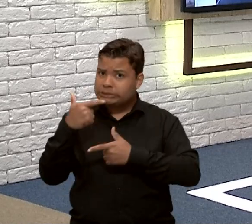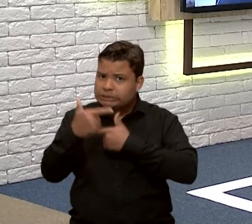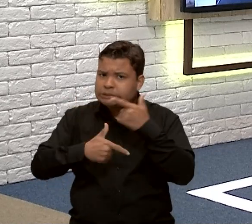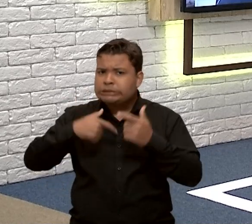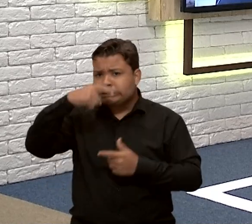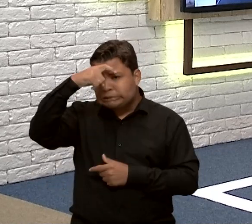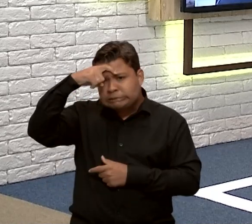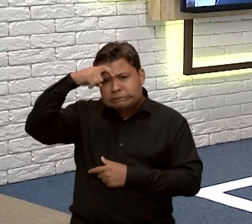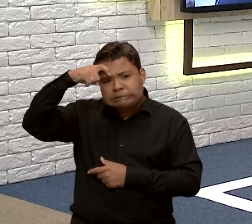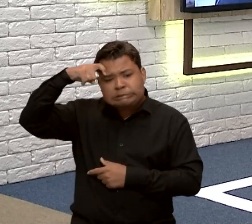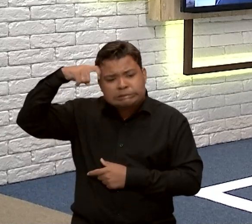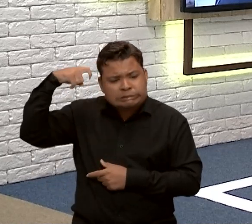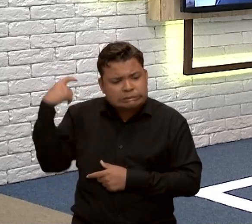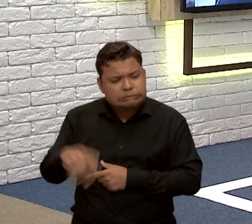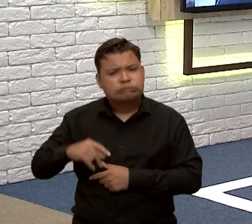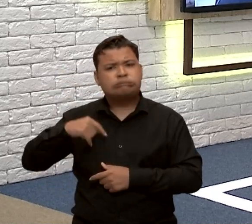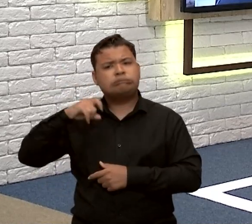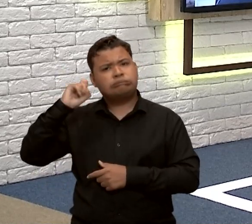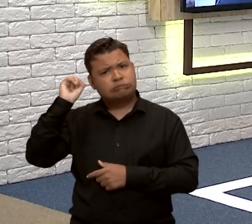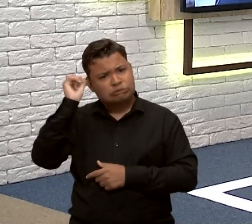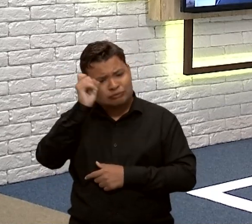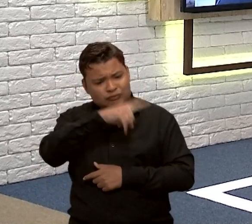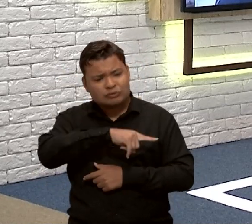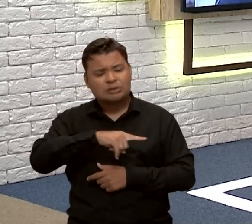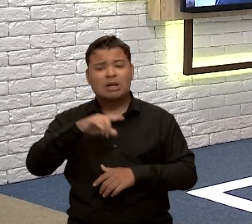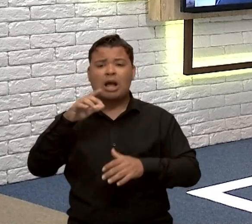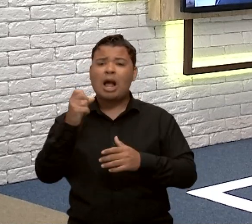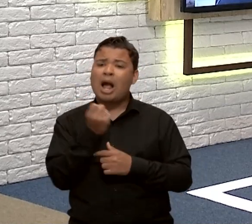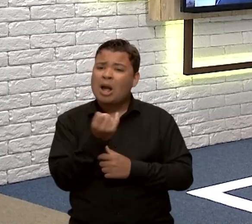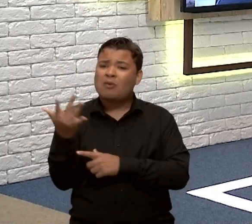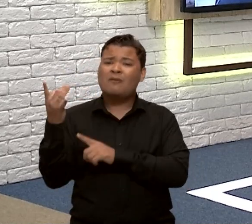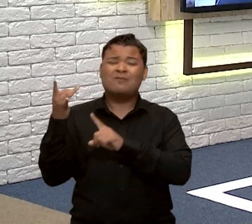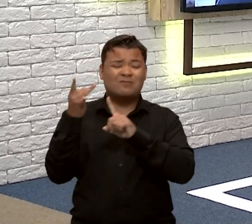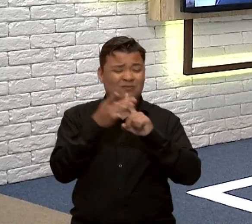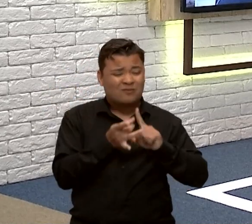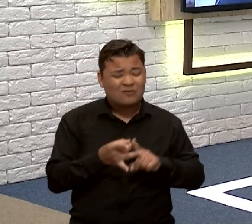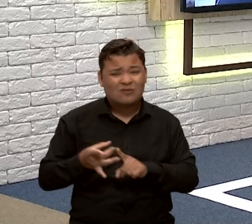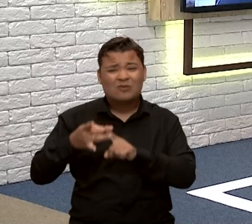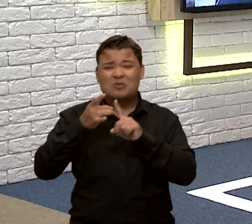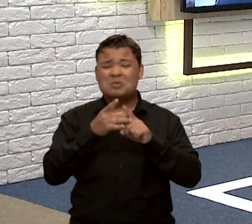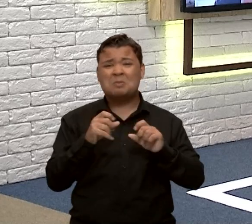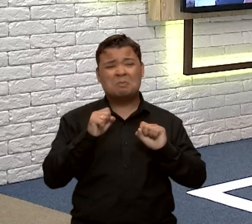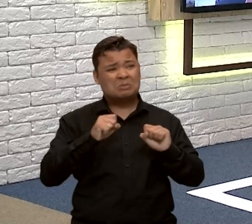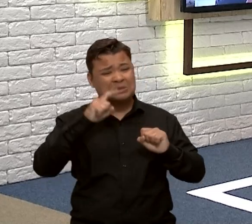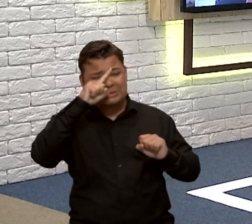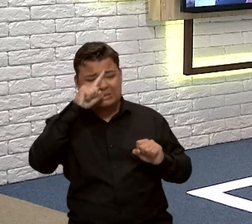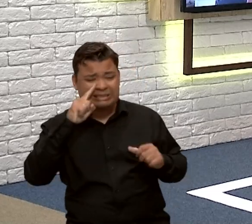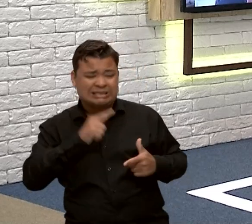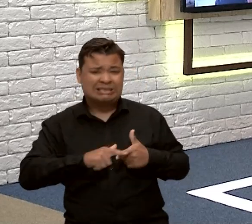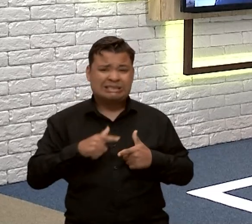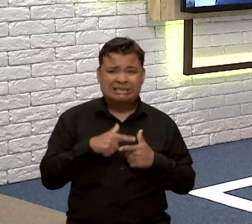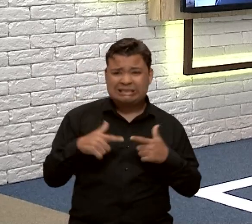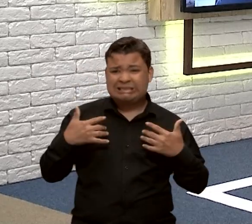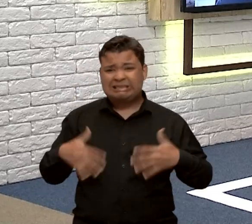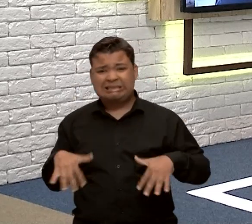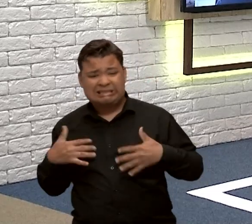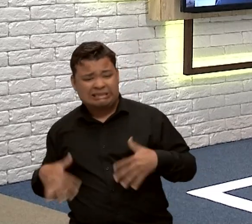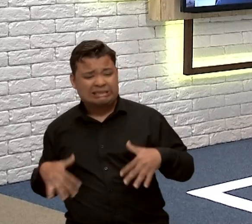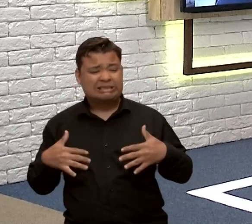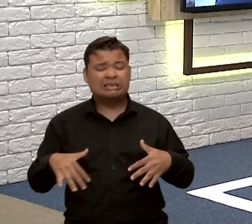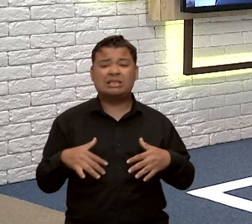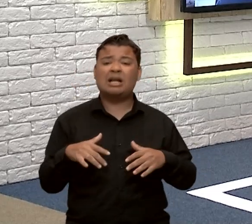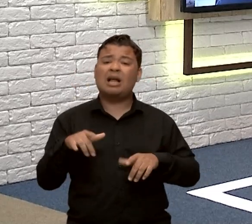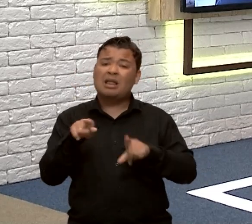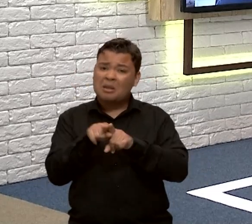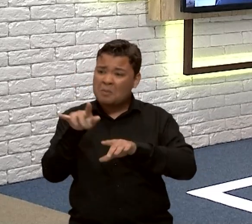difíceis, muitas vezes com condições vulneráveis, que deixam as pessoas sujeitas a riscos, e, claro, com ganhos